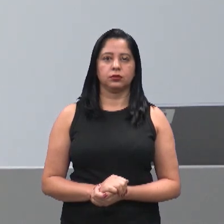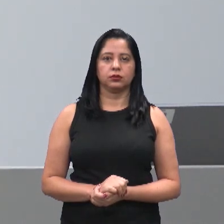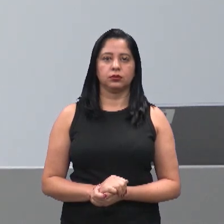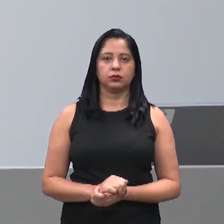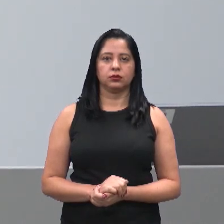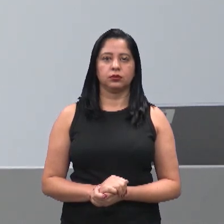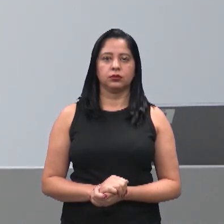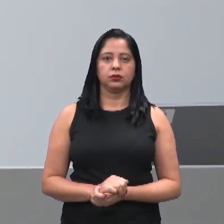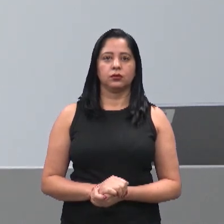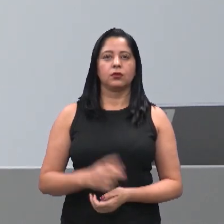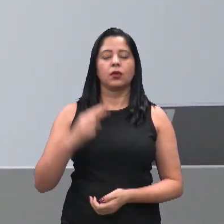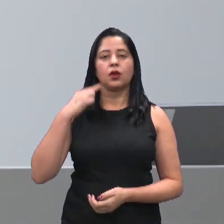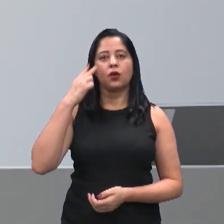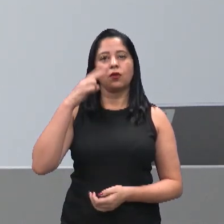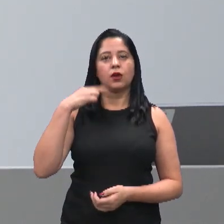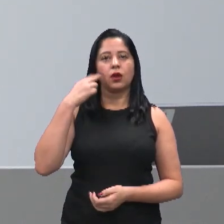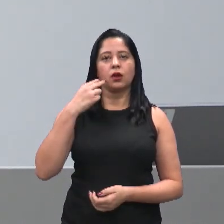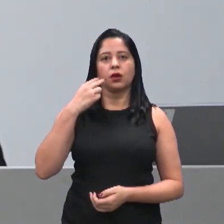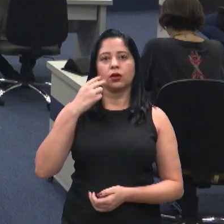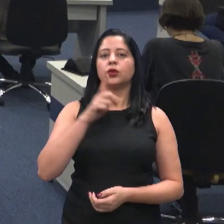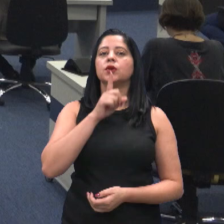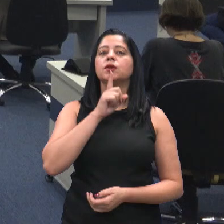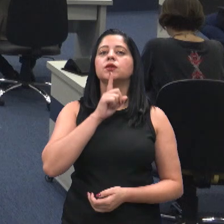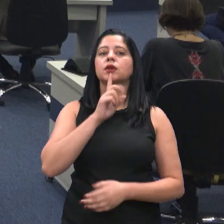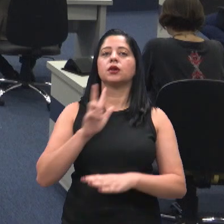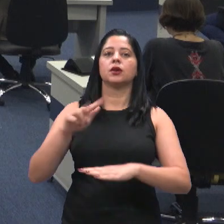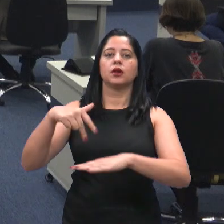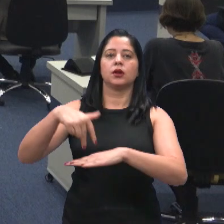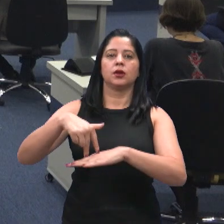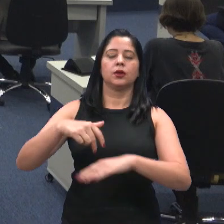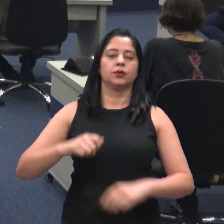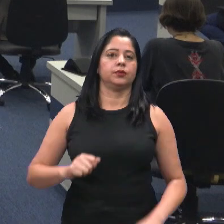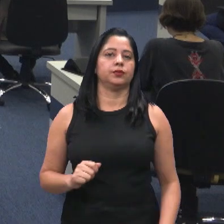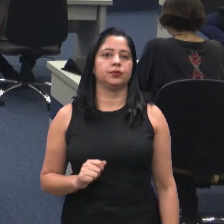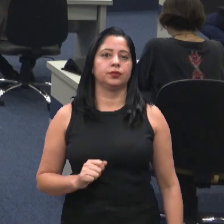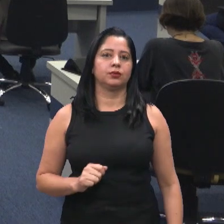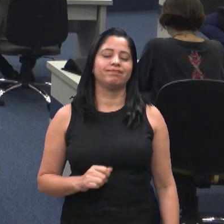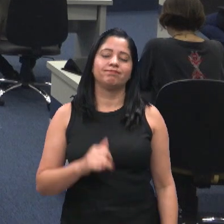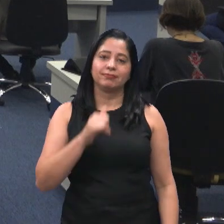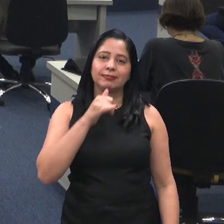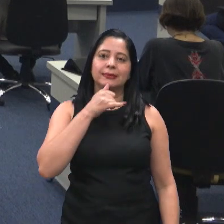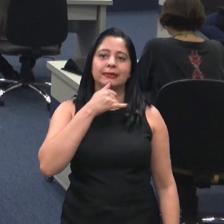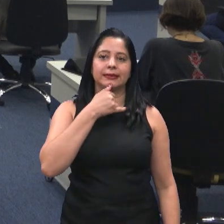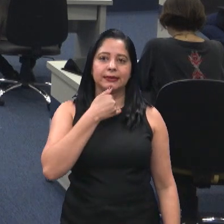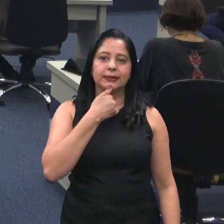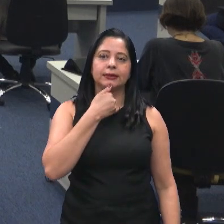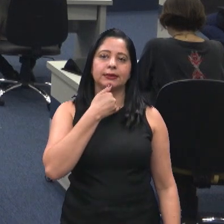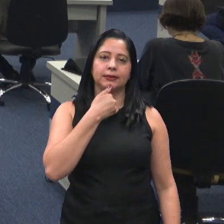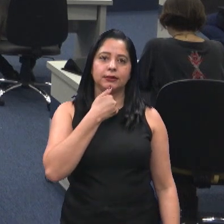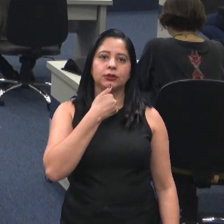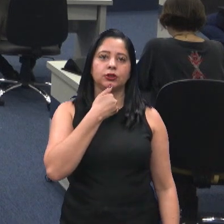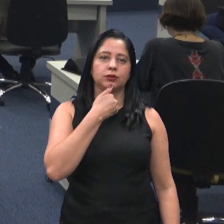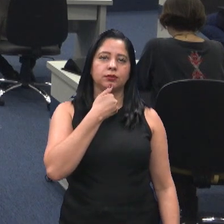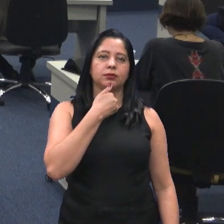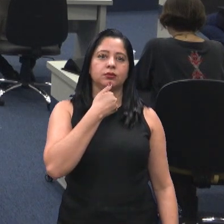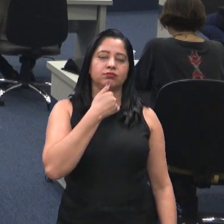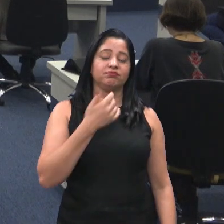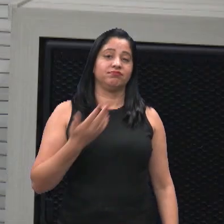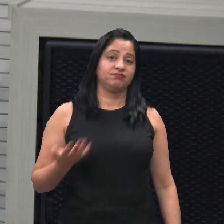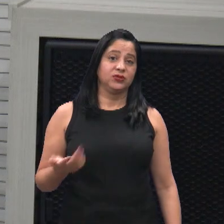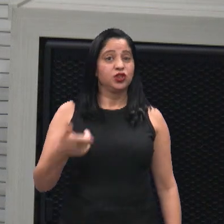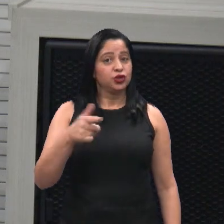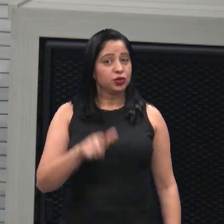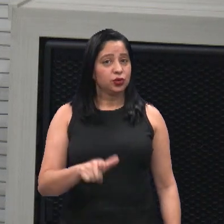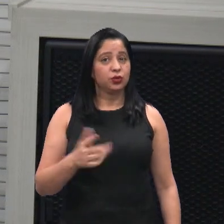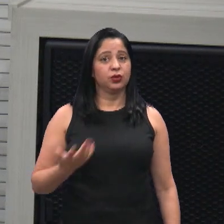Questão de ordem, o vereador Sérgio Camargo. Senhor presidente, eu lamento, mais uma vez, lamento e